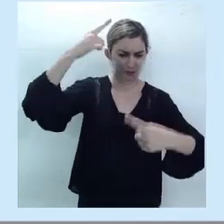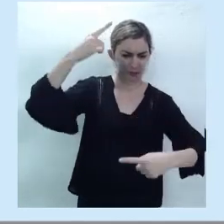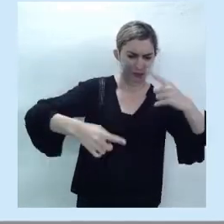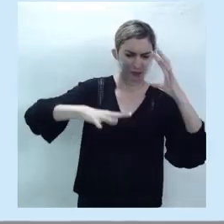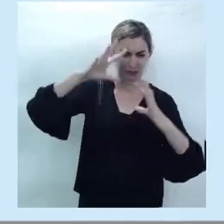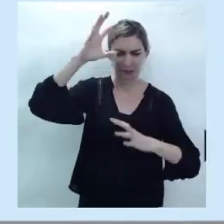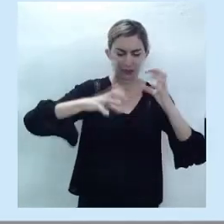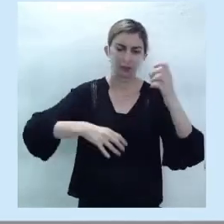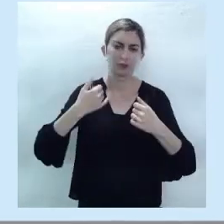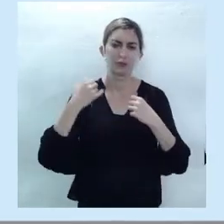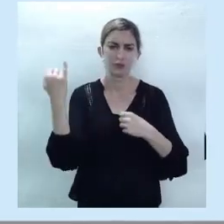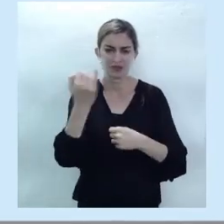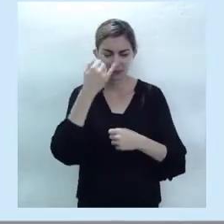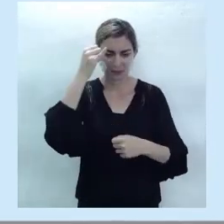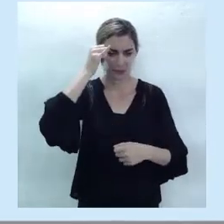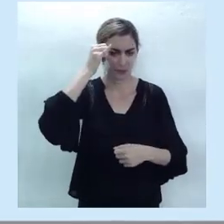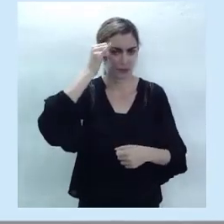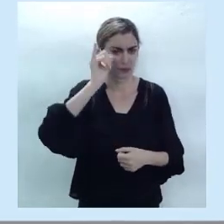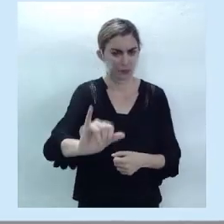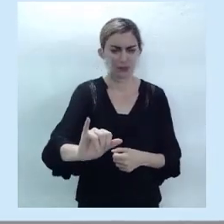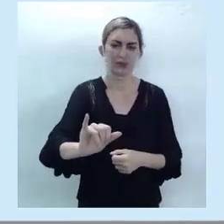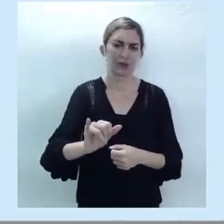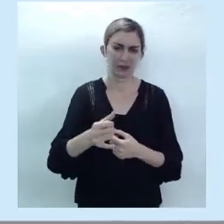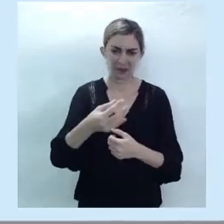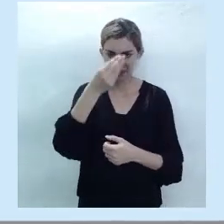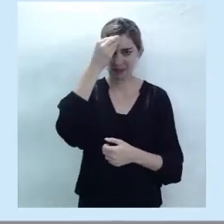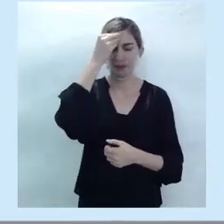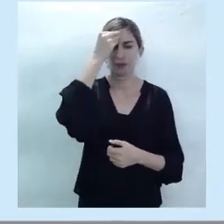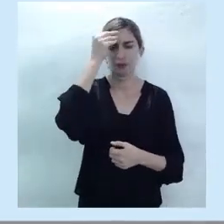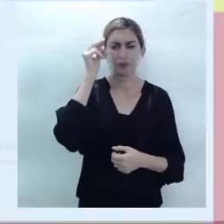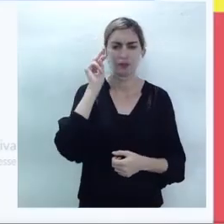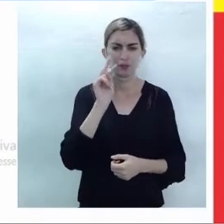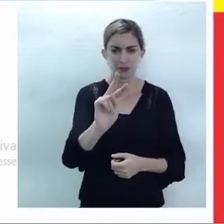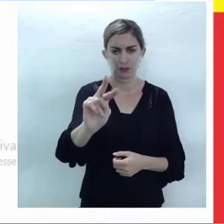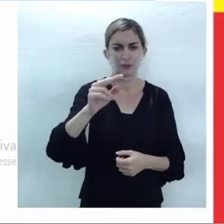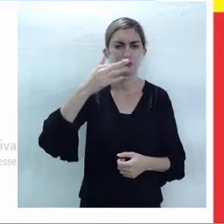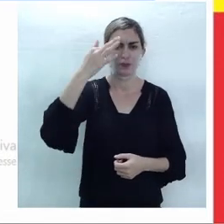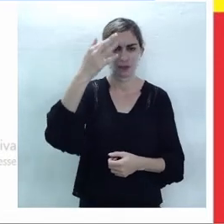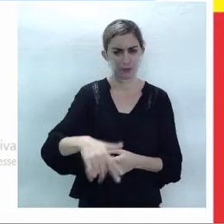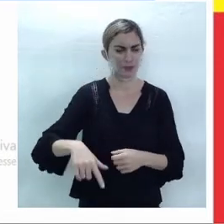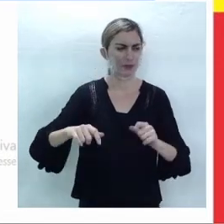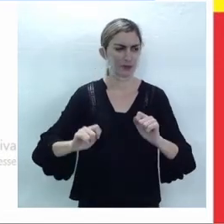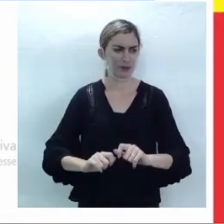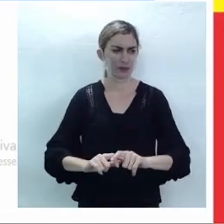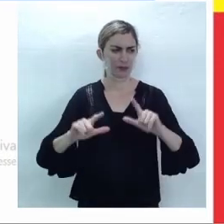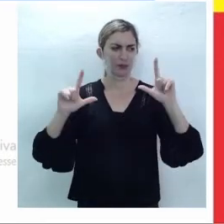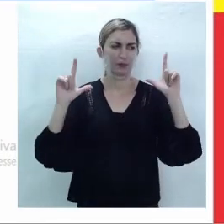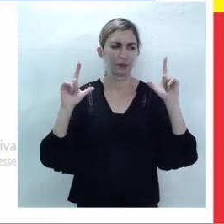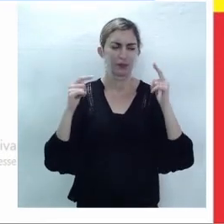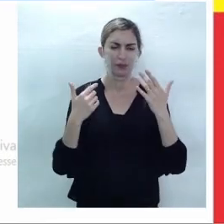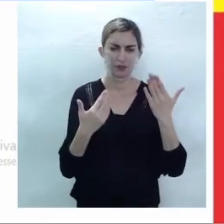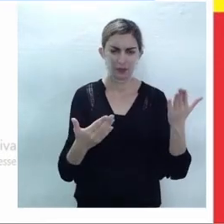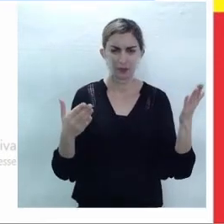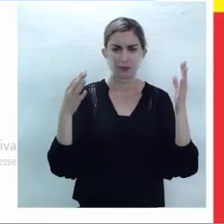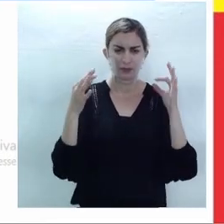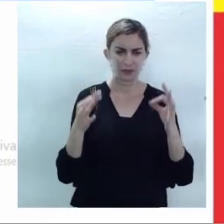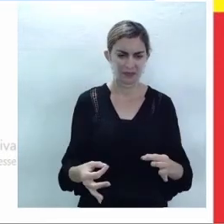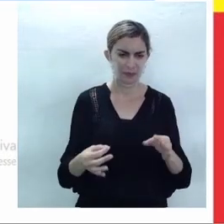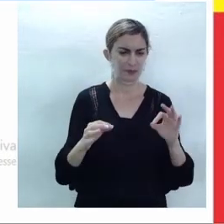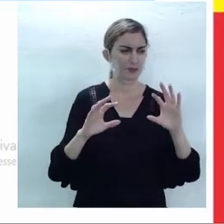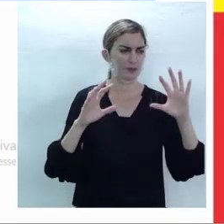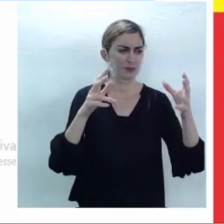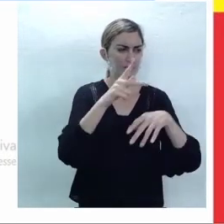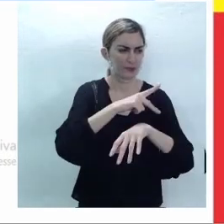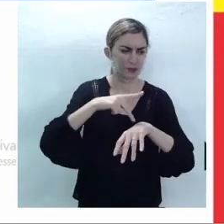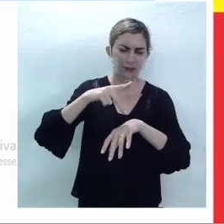é importante evitar o conflito. Então, fixando o olhar mais uma vez na tela, vejam aí, justamente, olha aí,